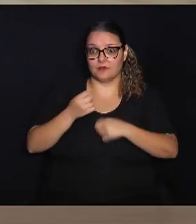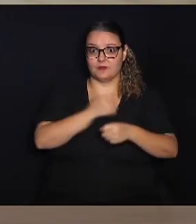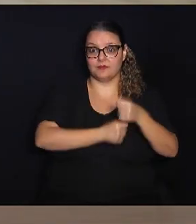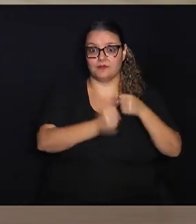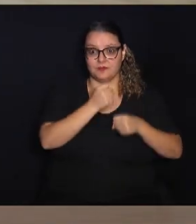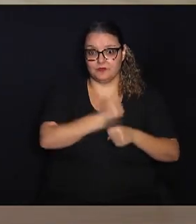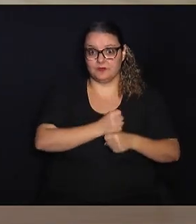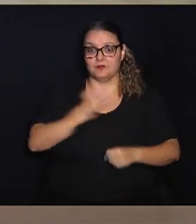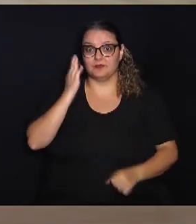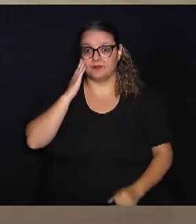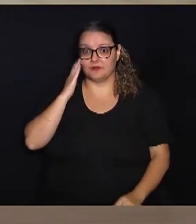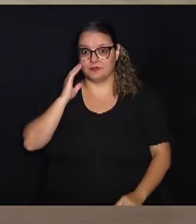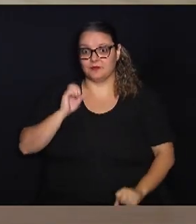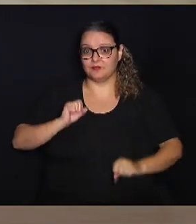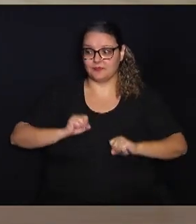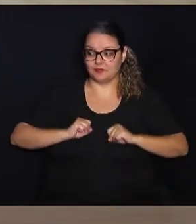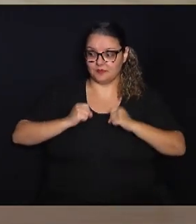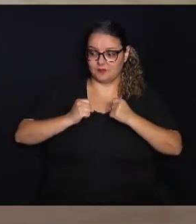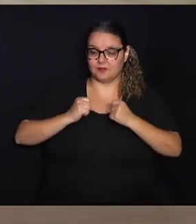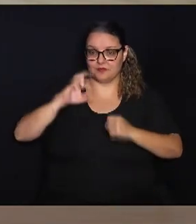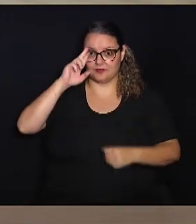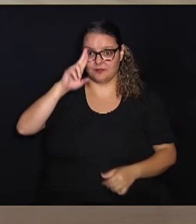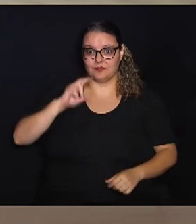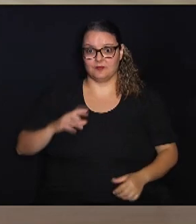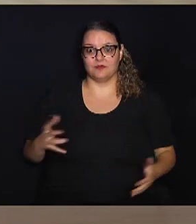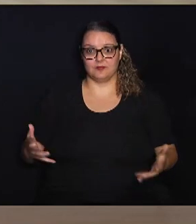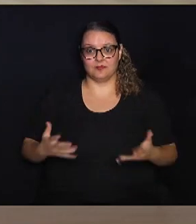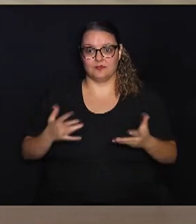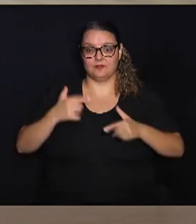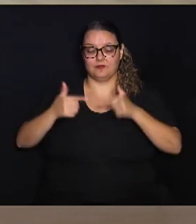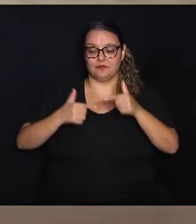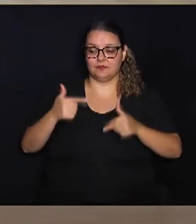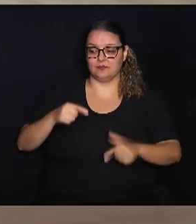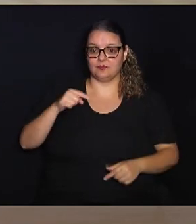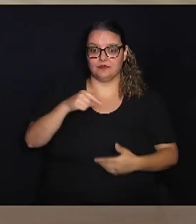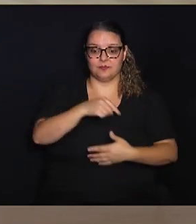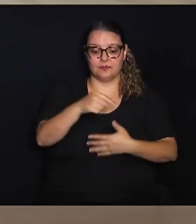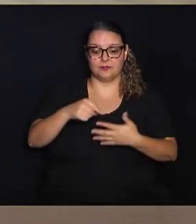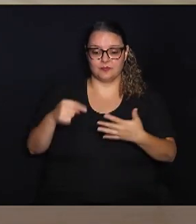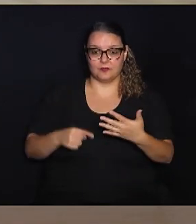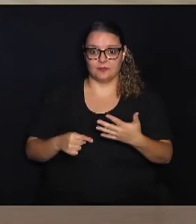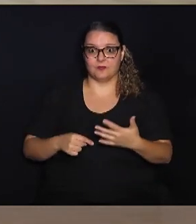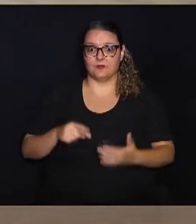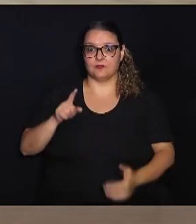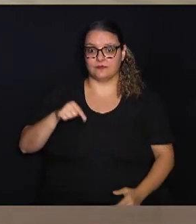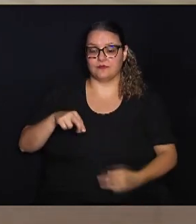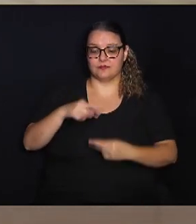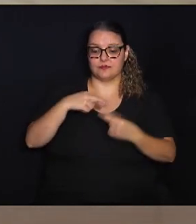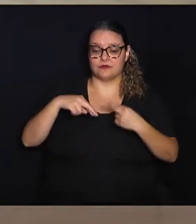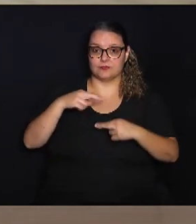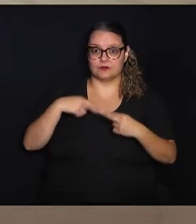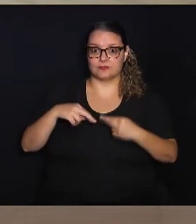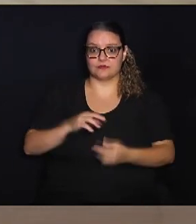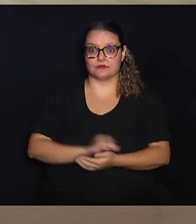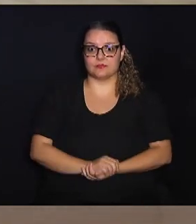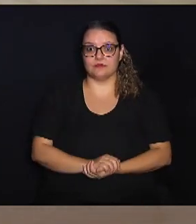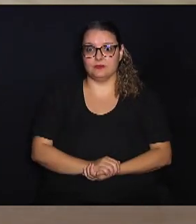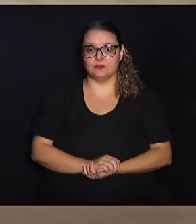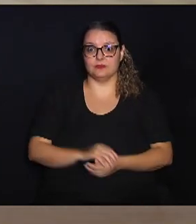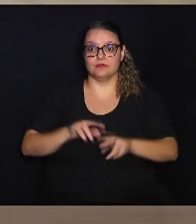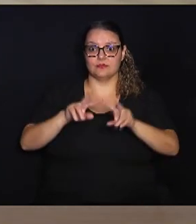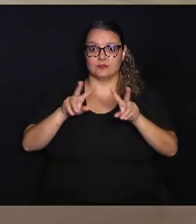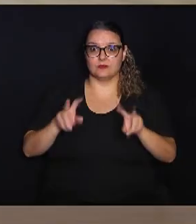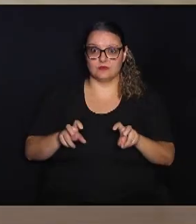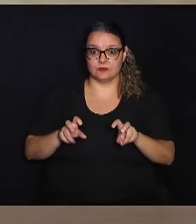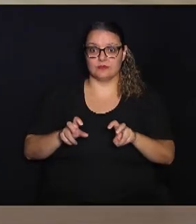sei que é uma causa que o senhor está bem imbuído em trabalhar nessas questões, que entra aí um tema